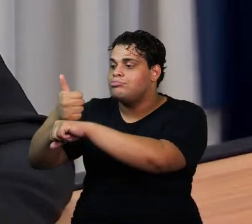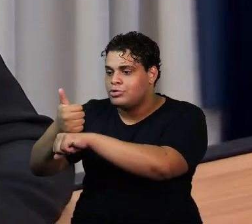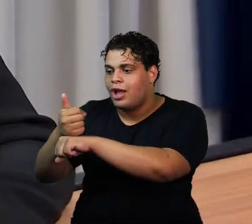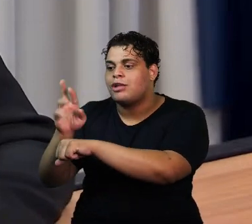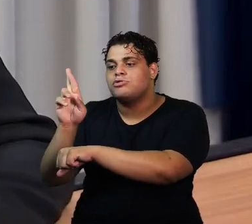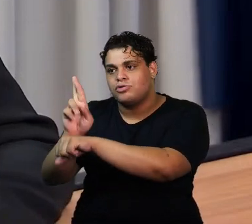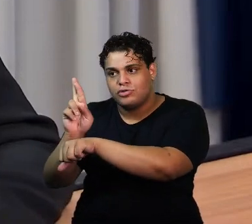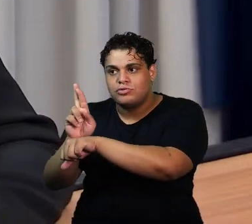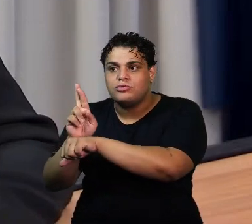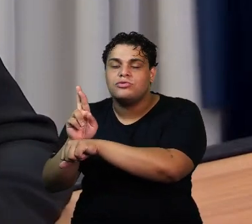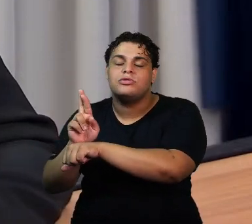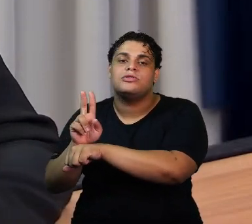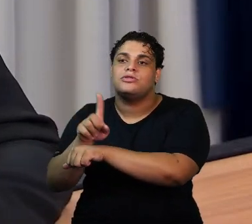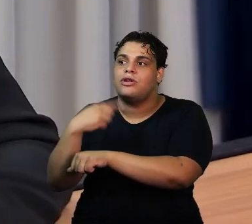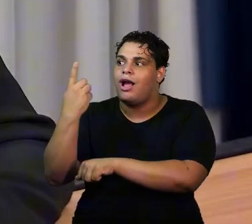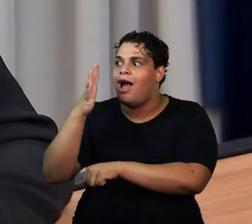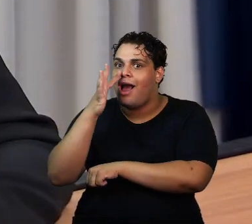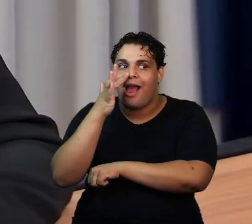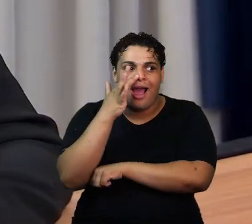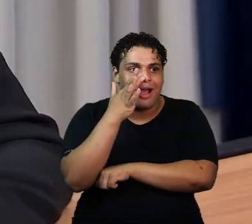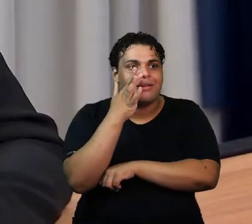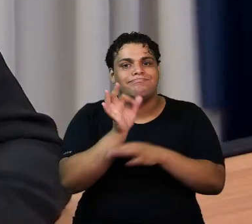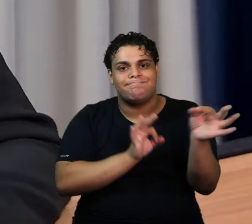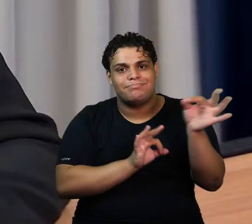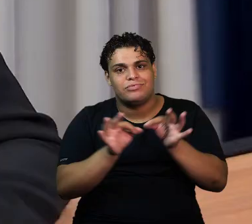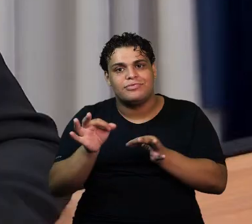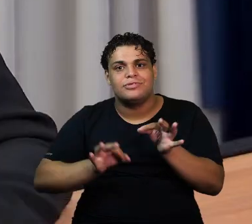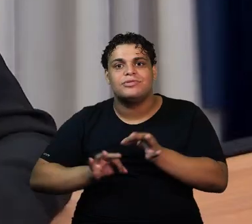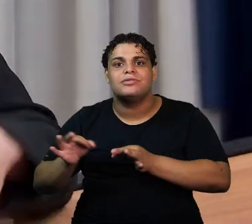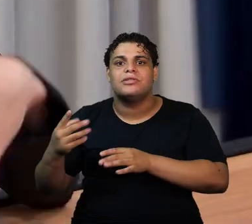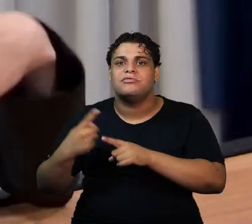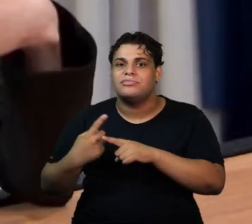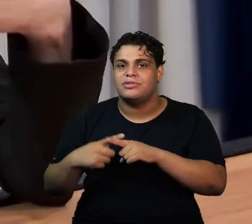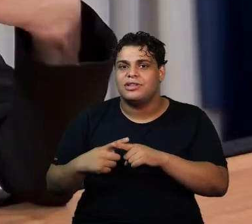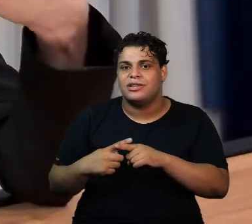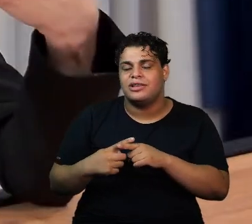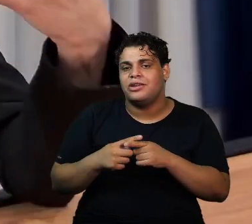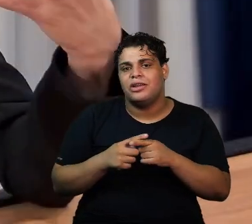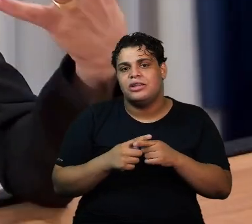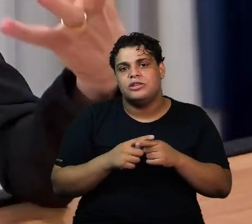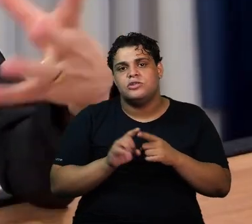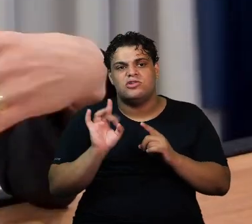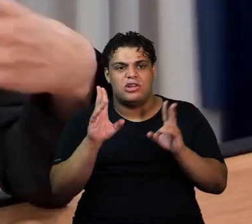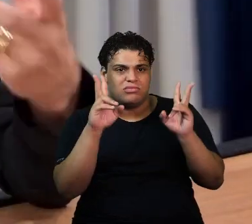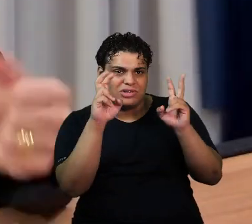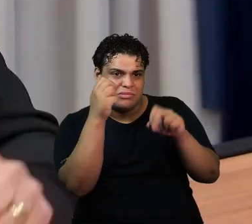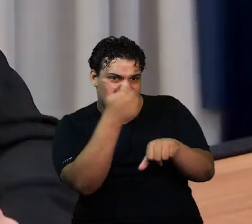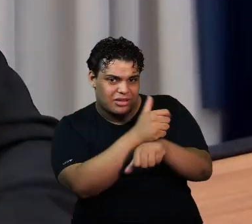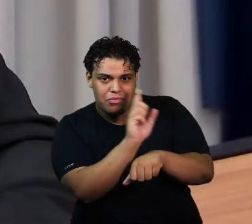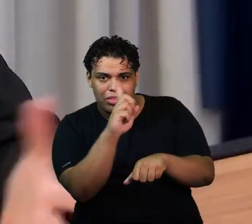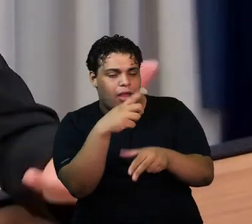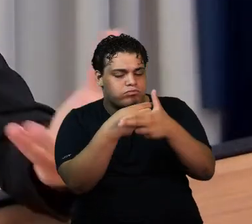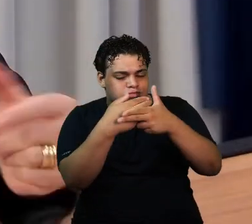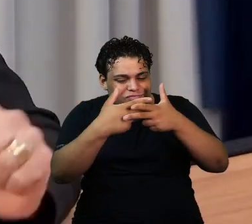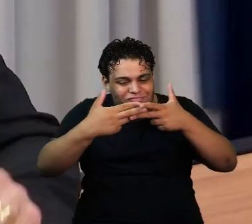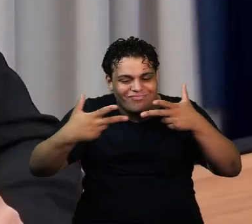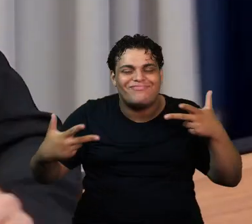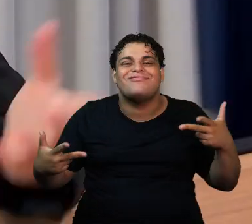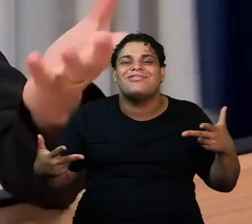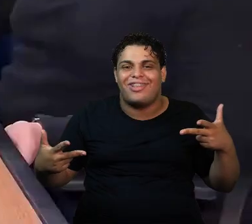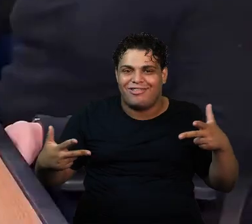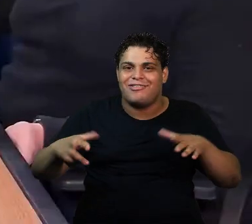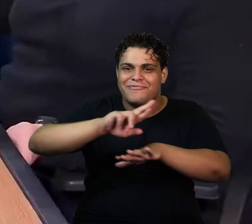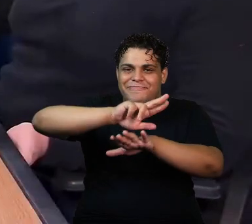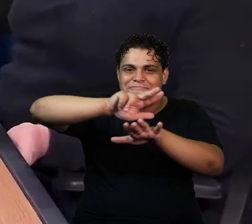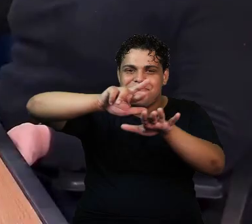projeto, porque às vezes através de não só um tema central, mas abordar uma diversidade, né? Como a gente acabou de falar,